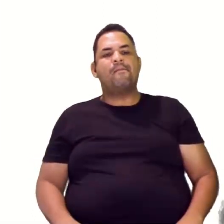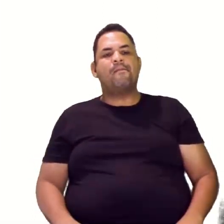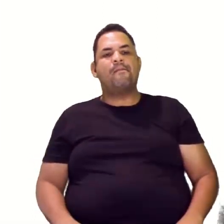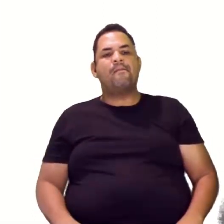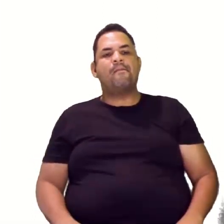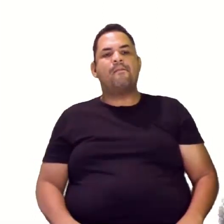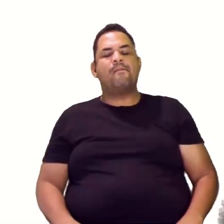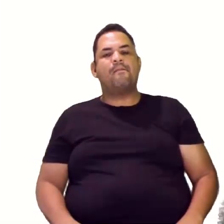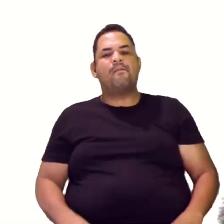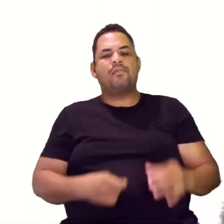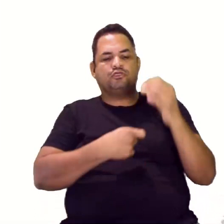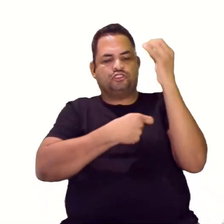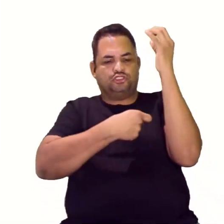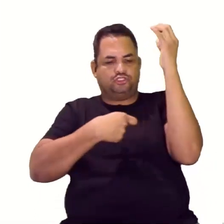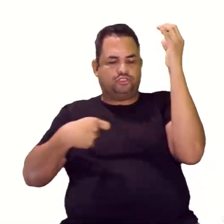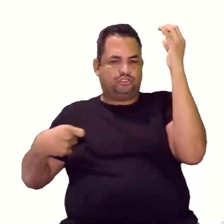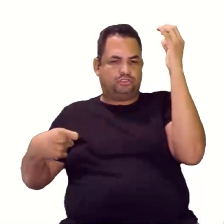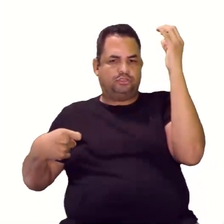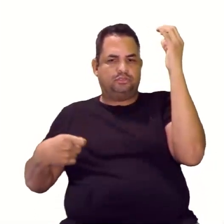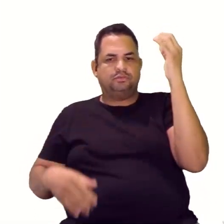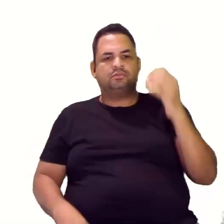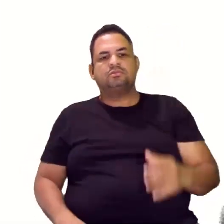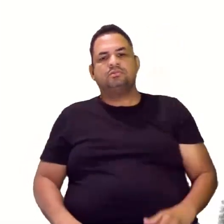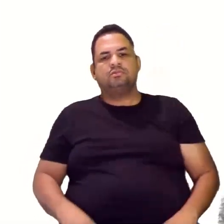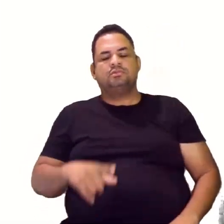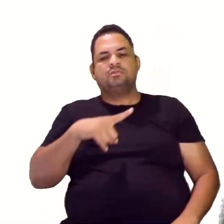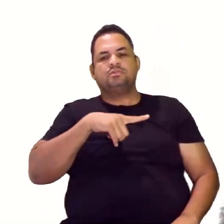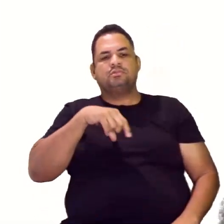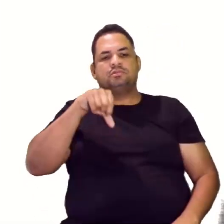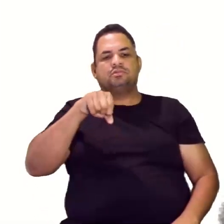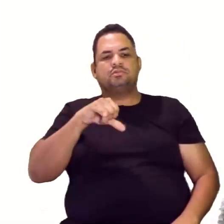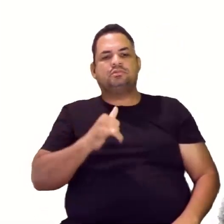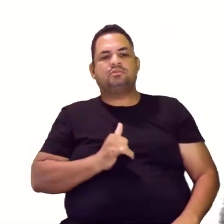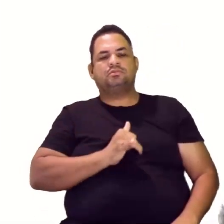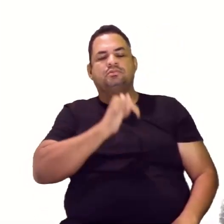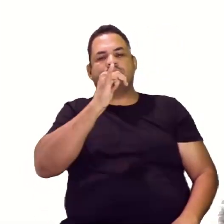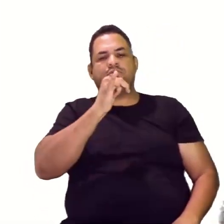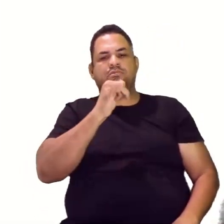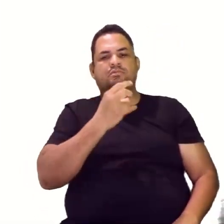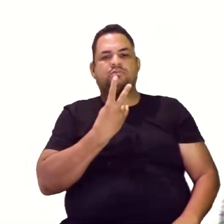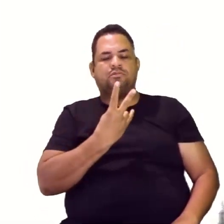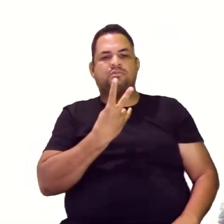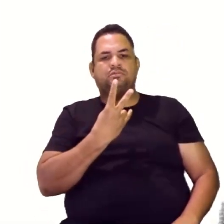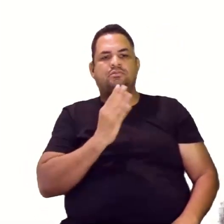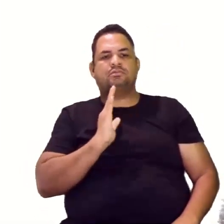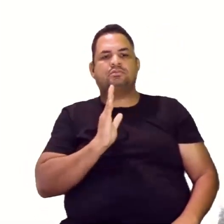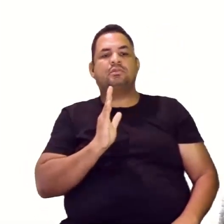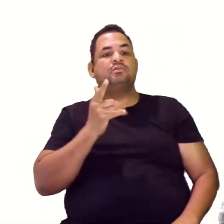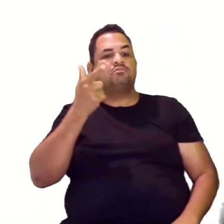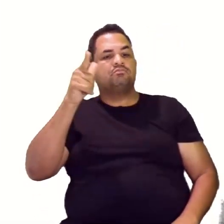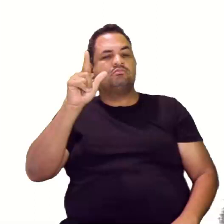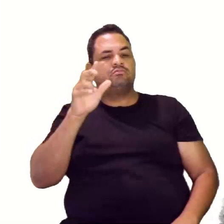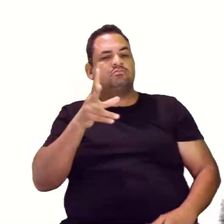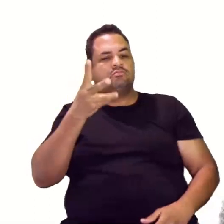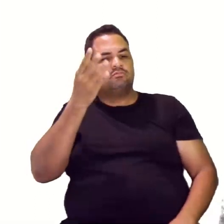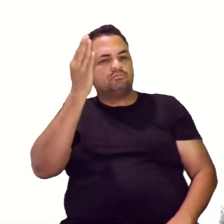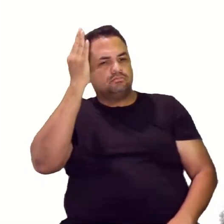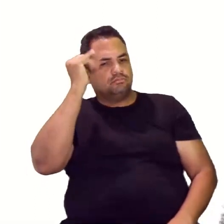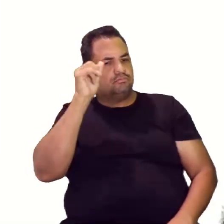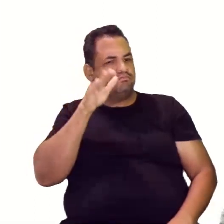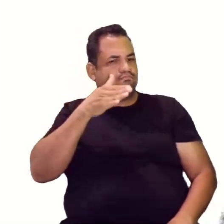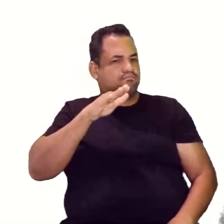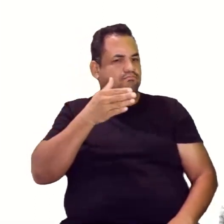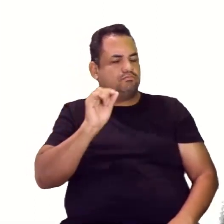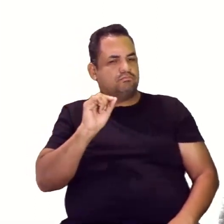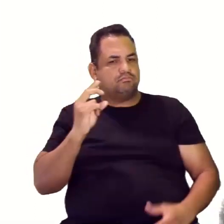do eixo X. Se no X eu tenho 9 e no Y eu tenho 2, eu já consigo ter uma noçãozinha mais ou